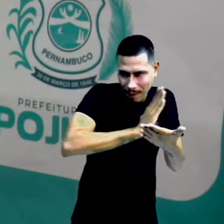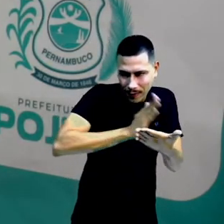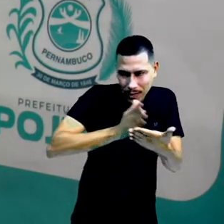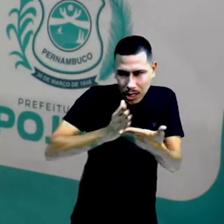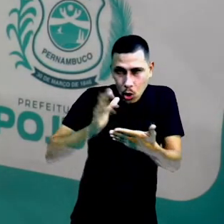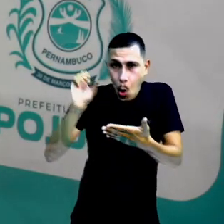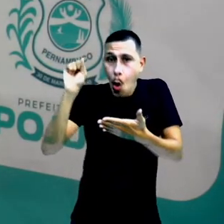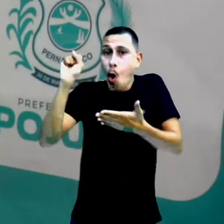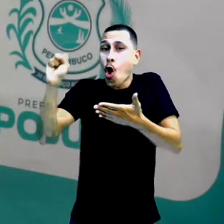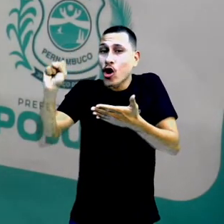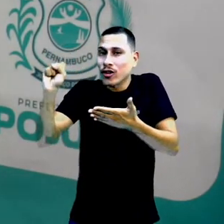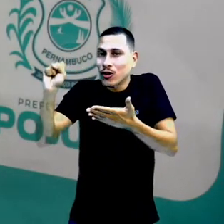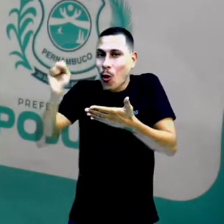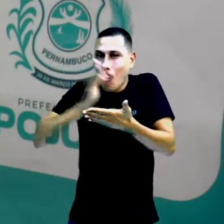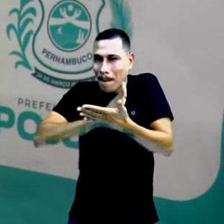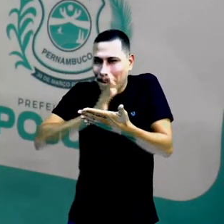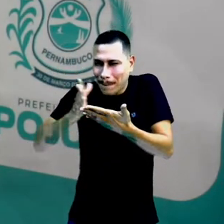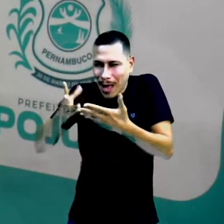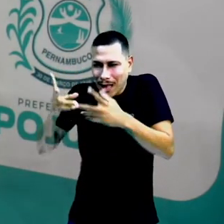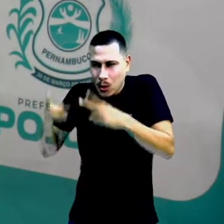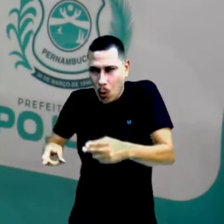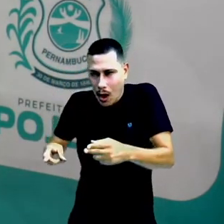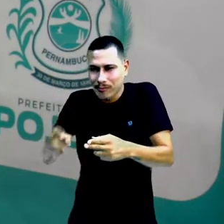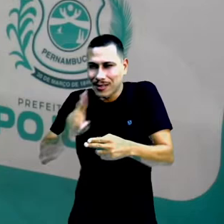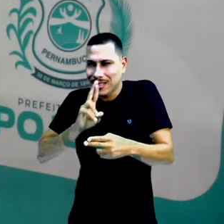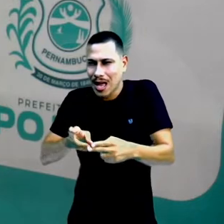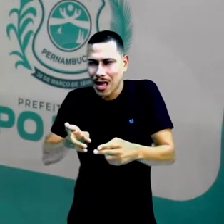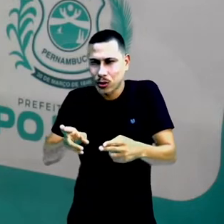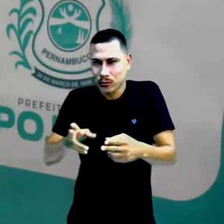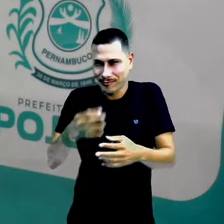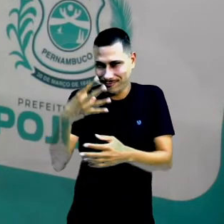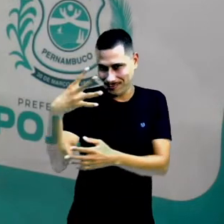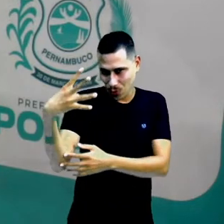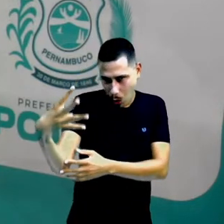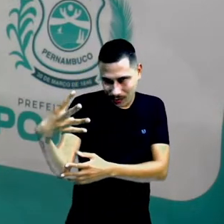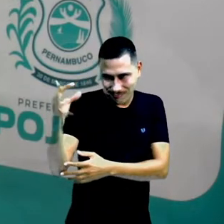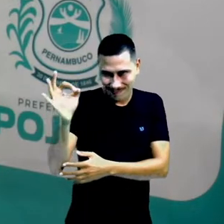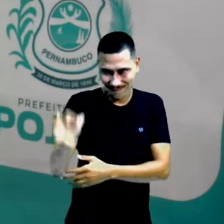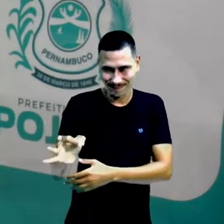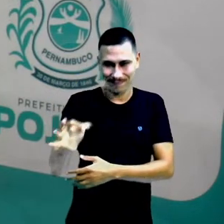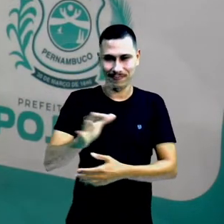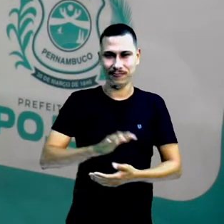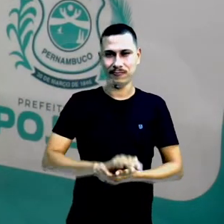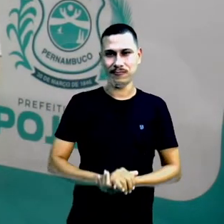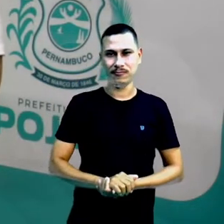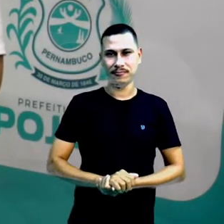iguais. Qual será meu resultado? Eu terei 4 de resultado.